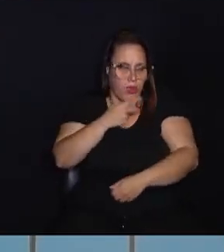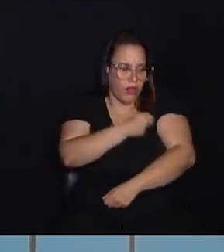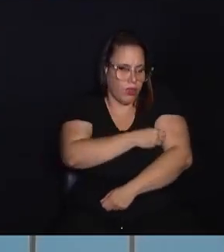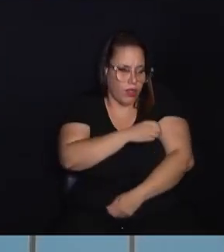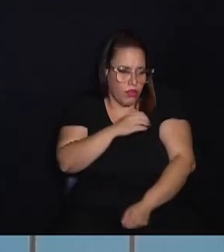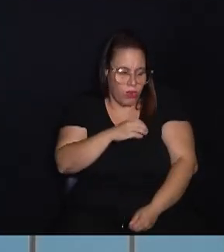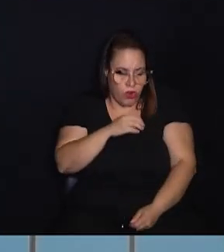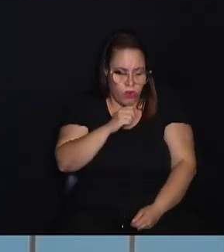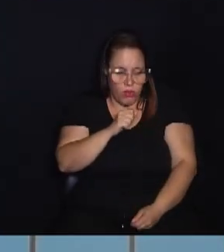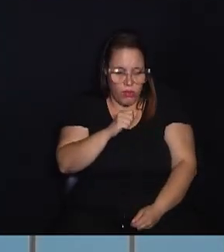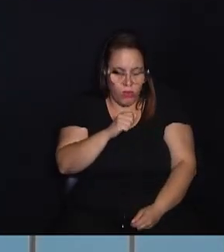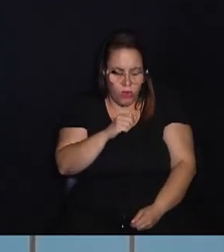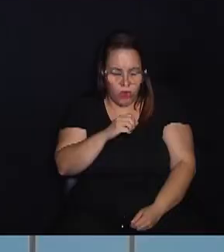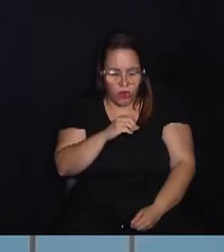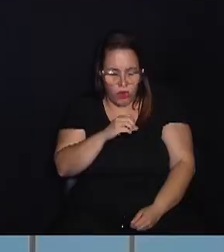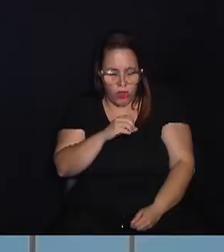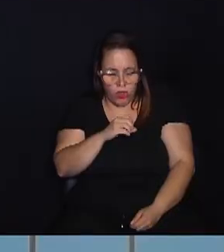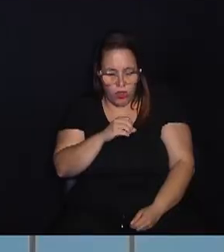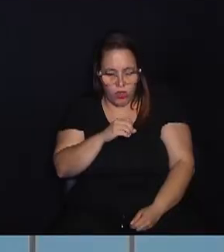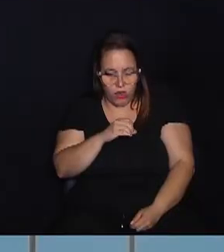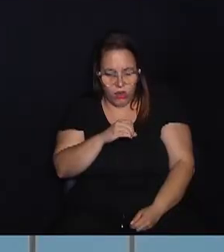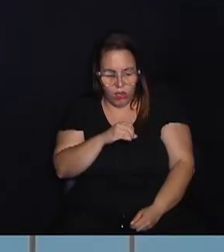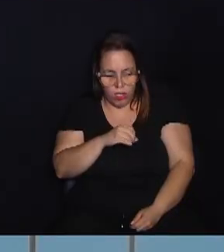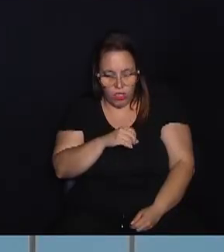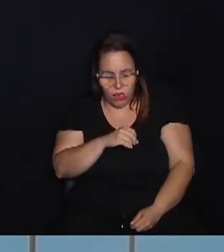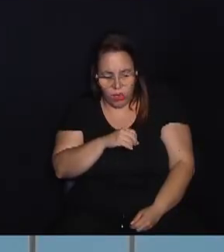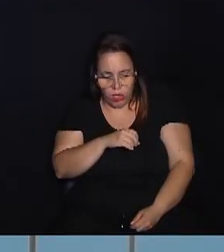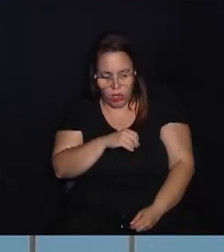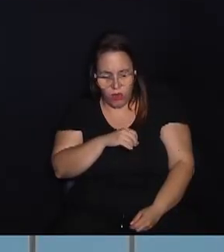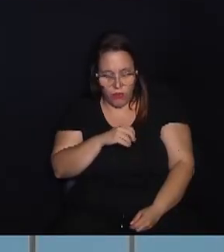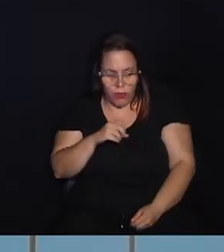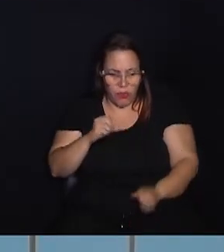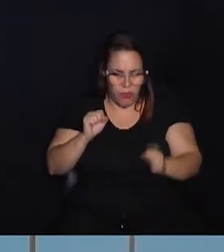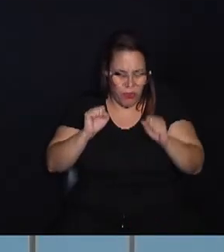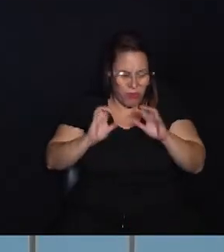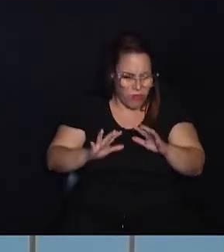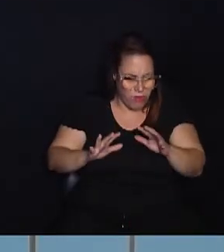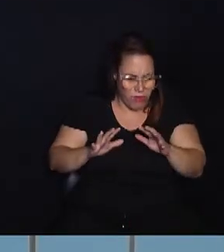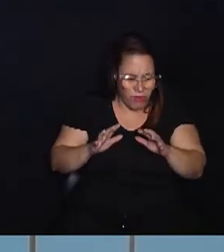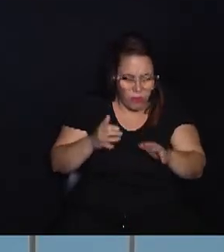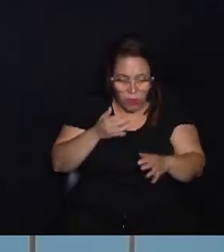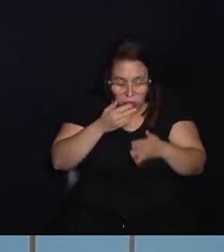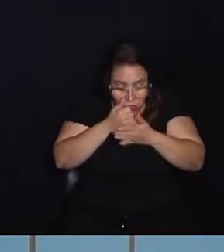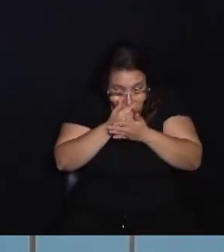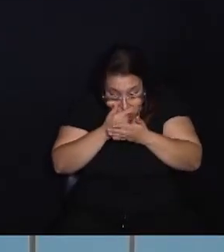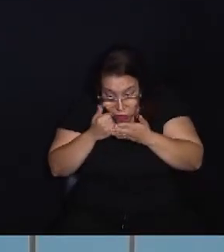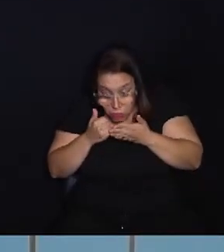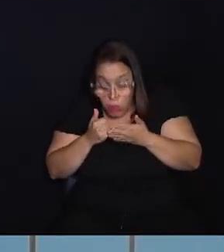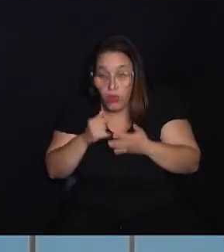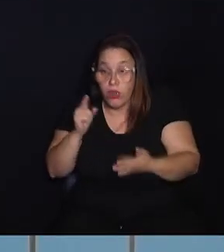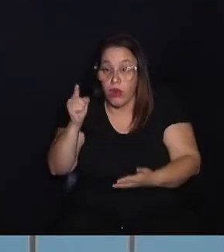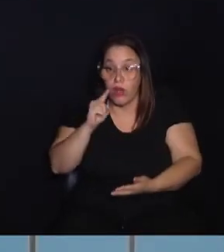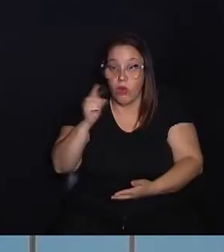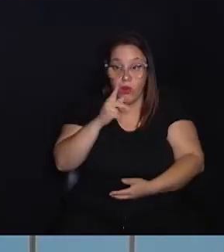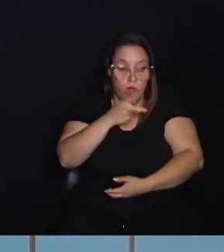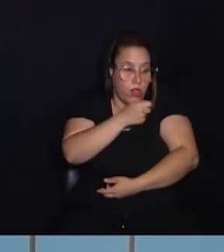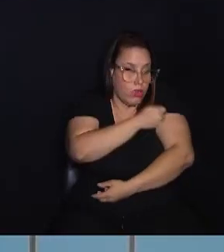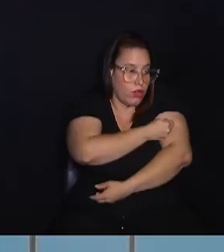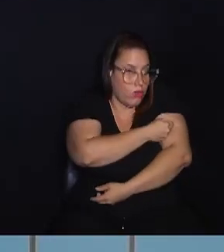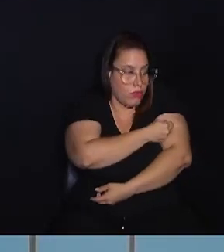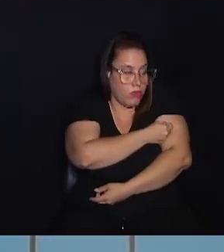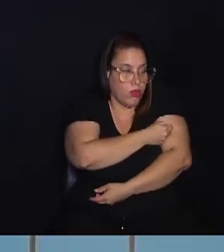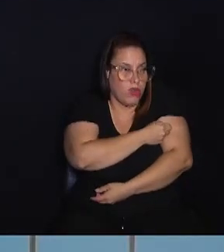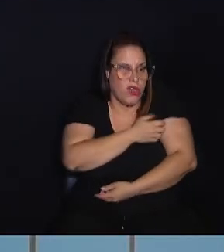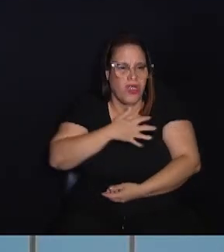cocaína. Não é que a vacina vai fazer você parar de cheirar cocaína, mas a vacina cria